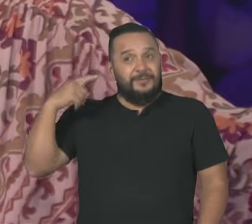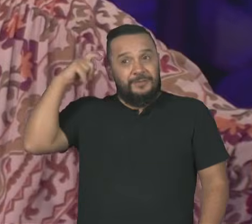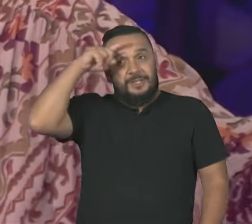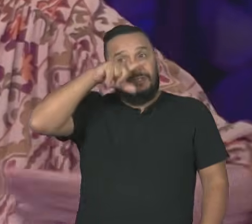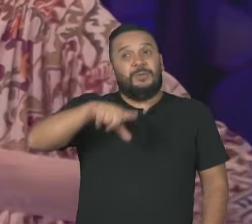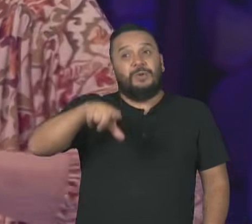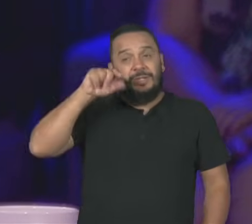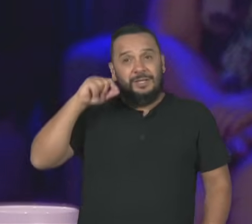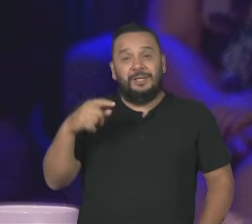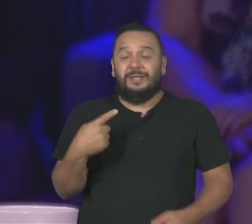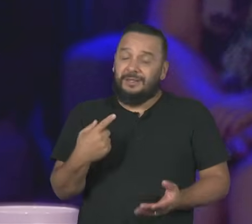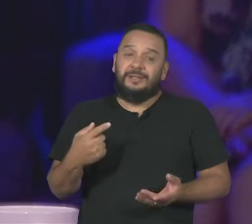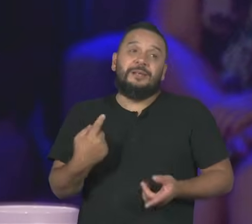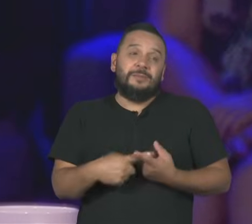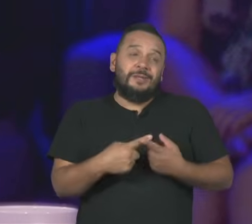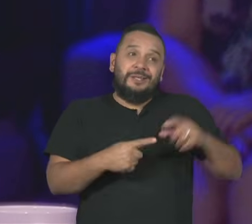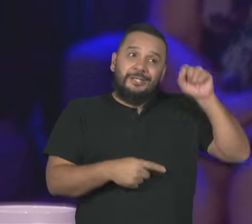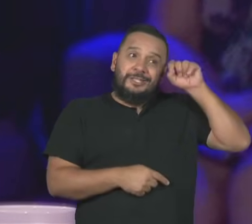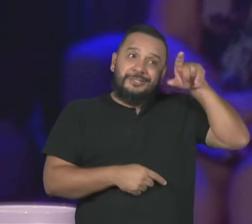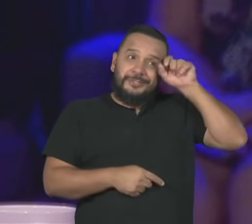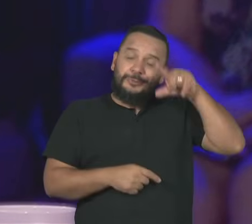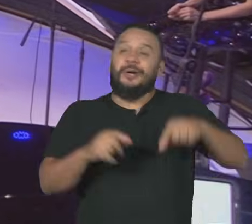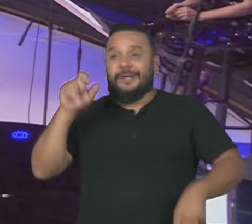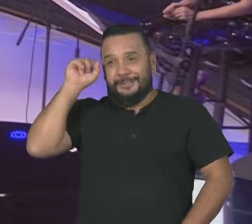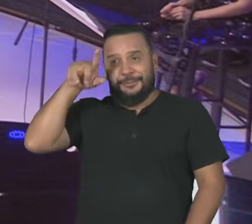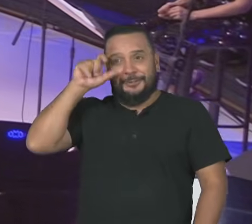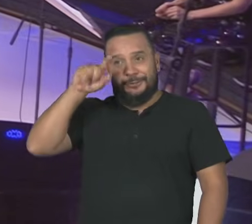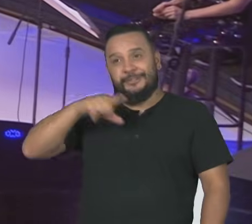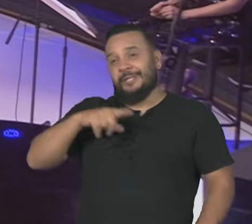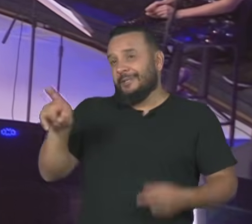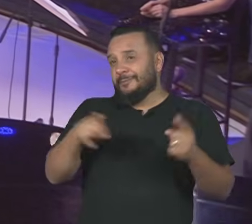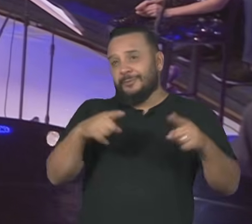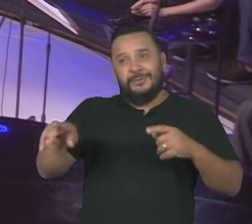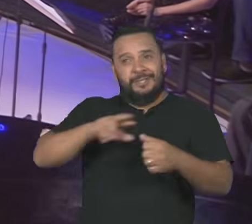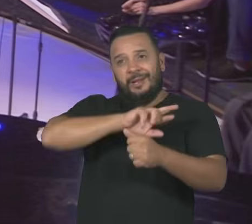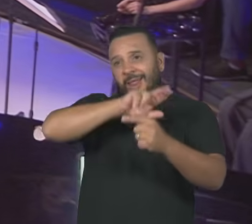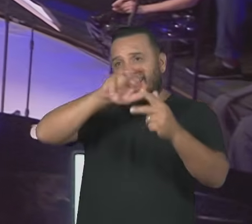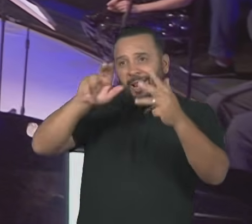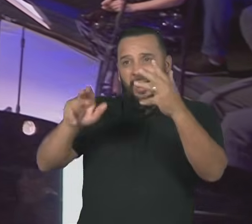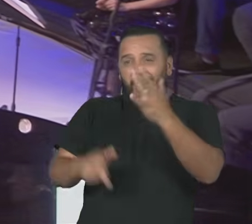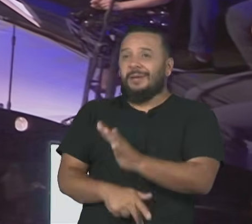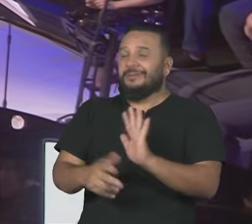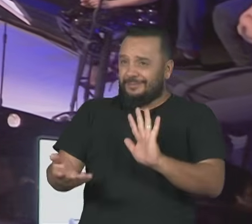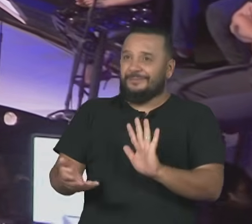porque o Chico é uma coisa, né, fenomenal. gente? E aí chegamos a